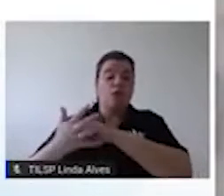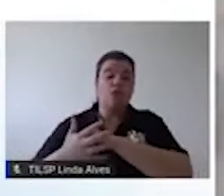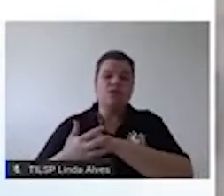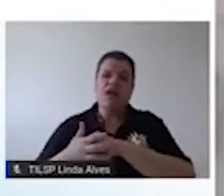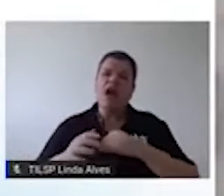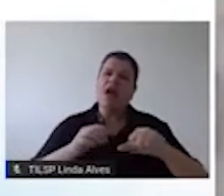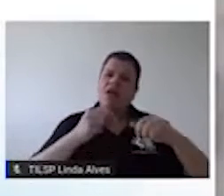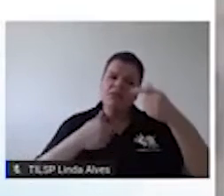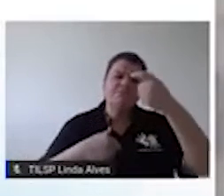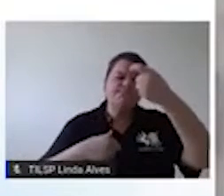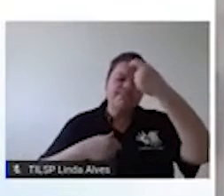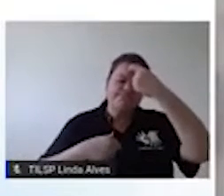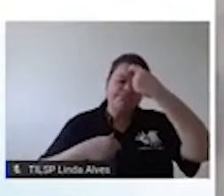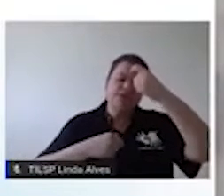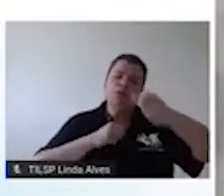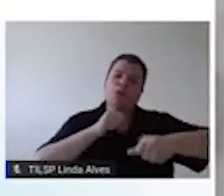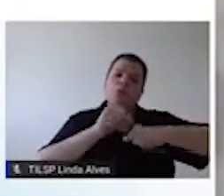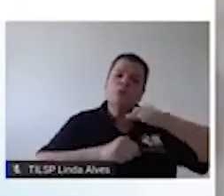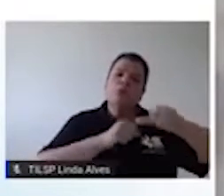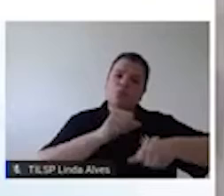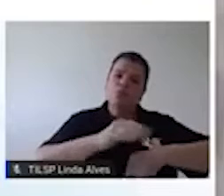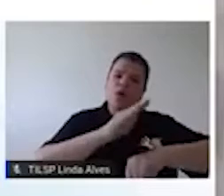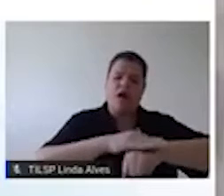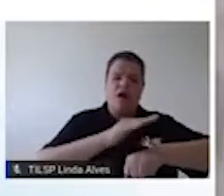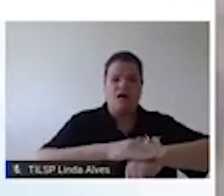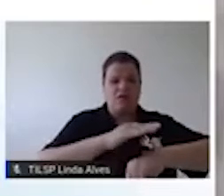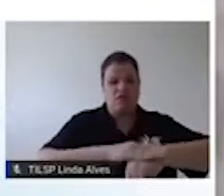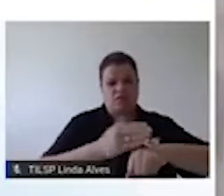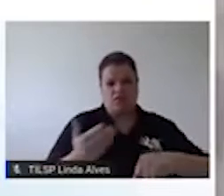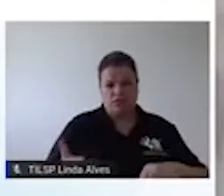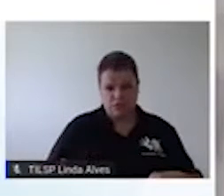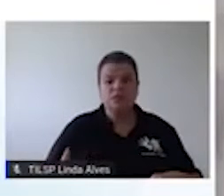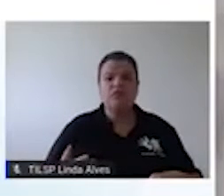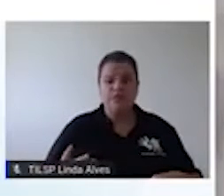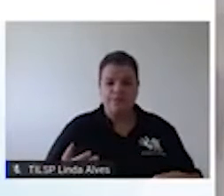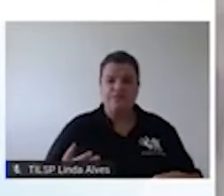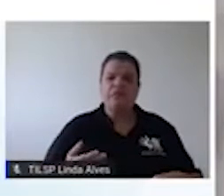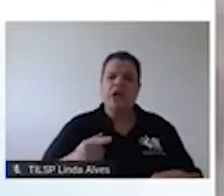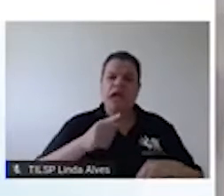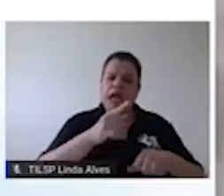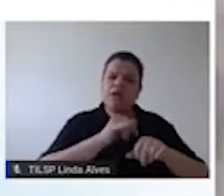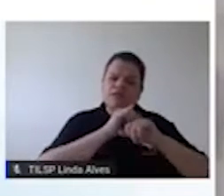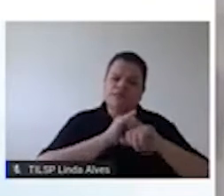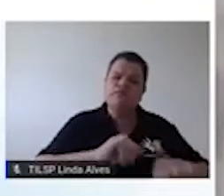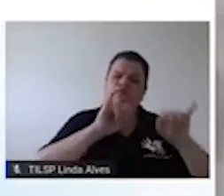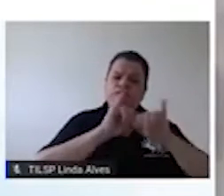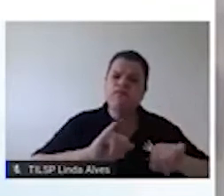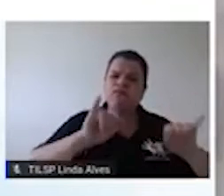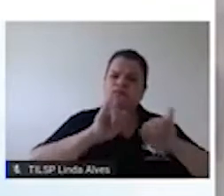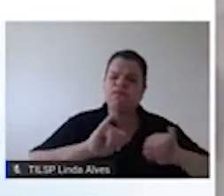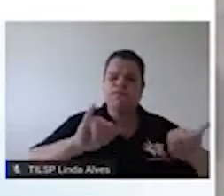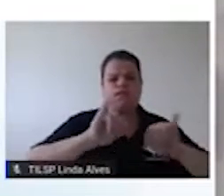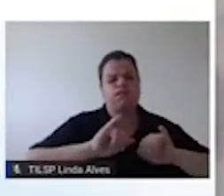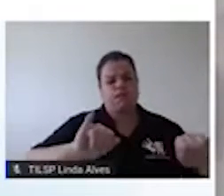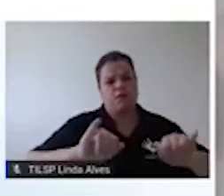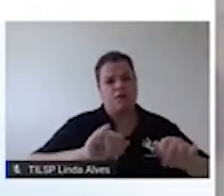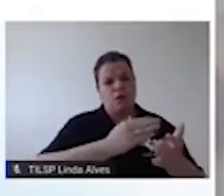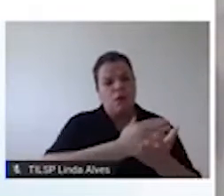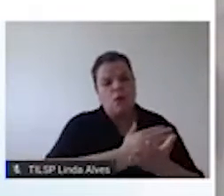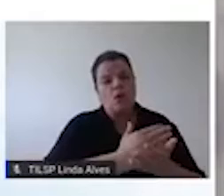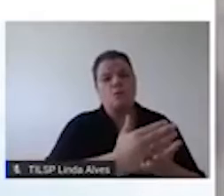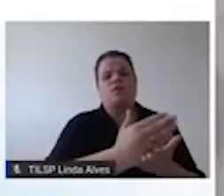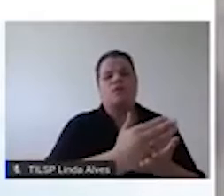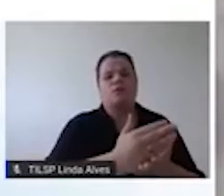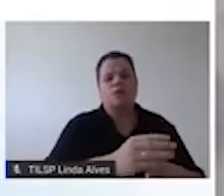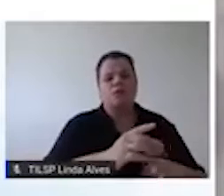a sua atitude e ele fez uma campanha intensa, a partir de certo momento,